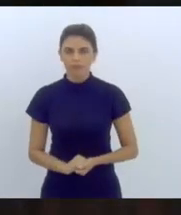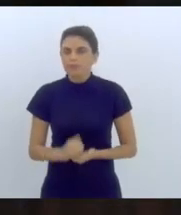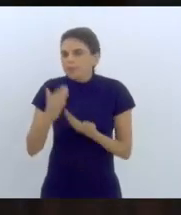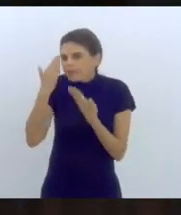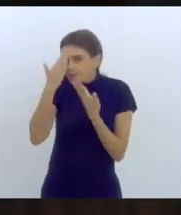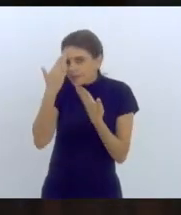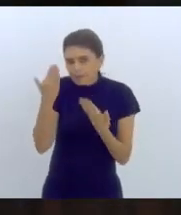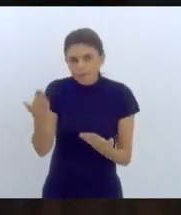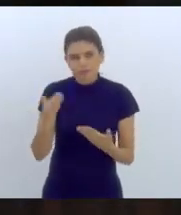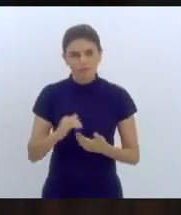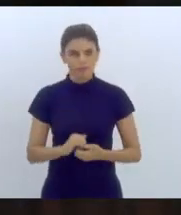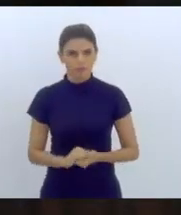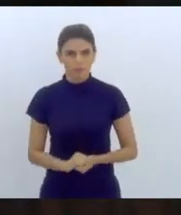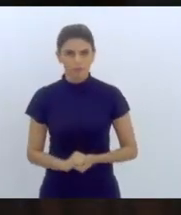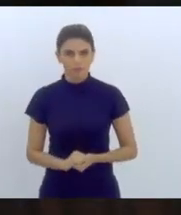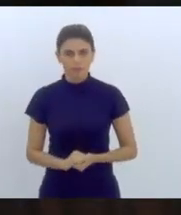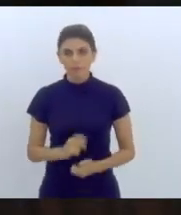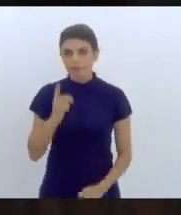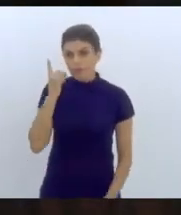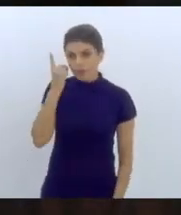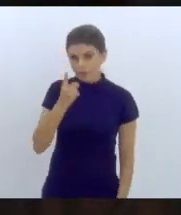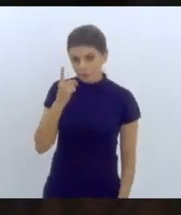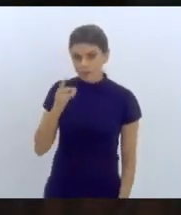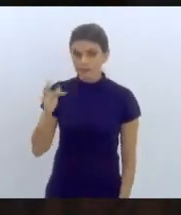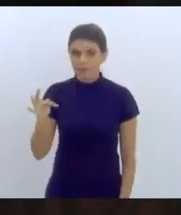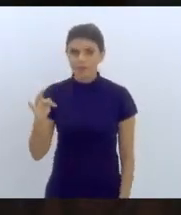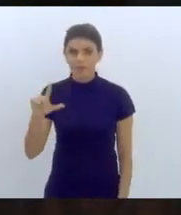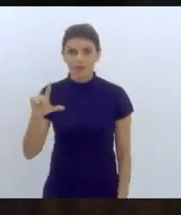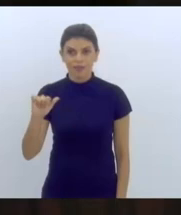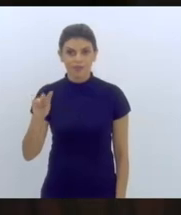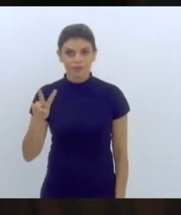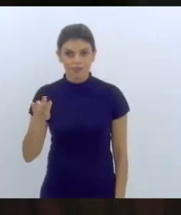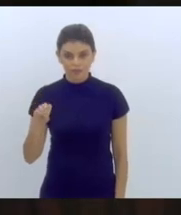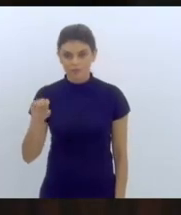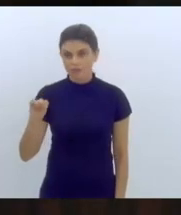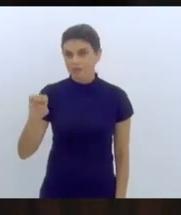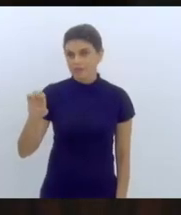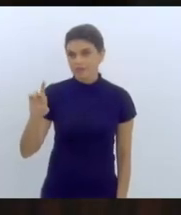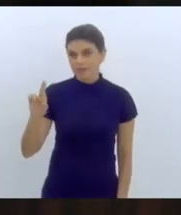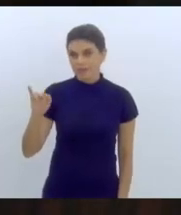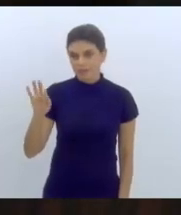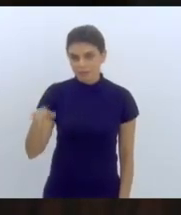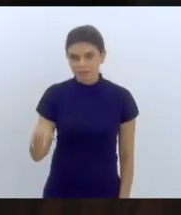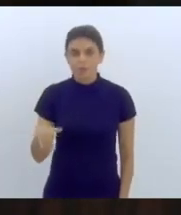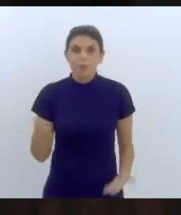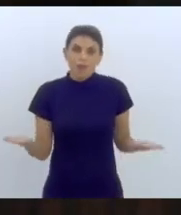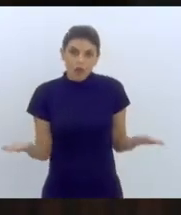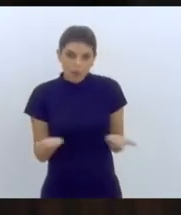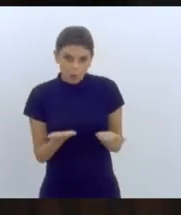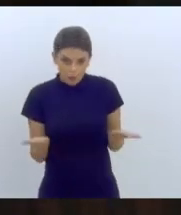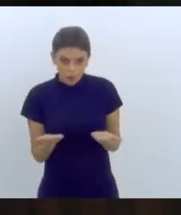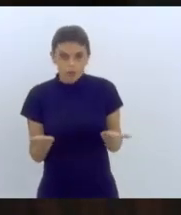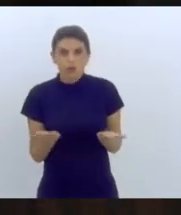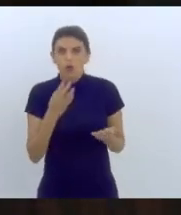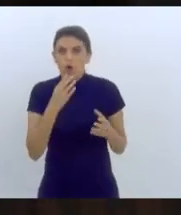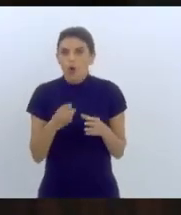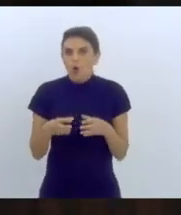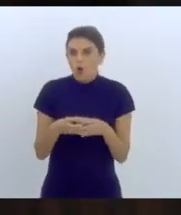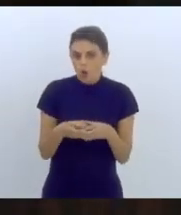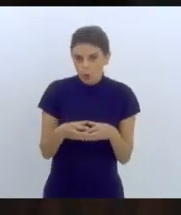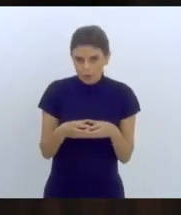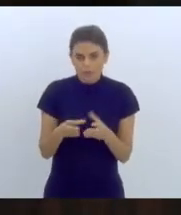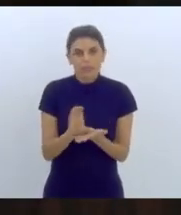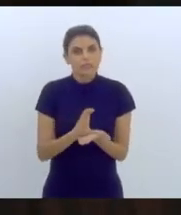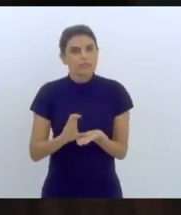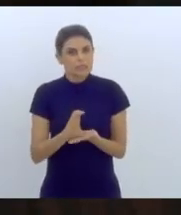Obrigada, deputado Flávio Serafini. Para emitir parecer pela Comissão de Economia,